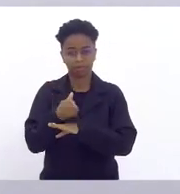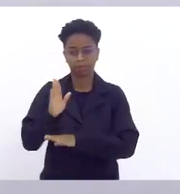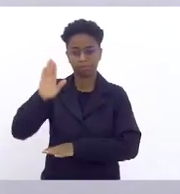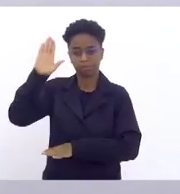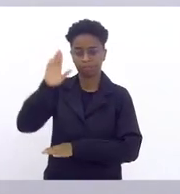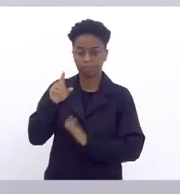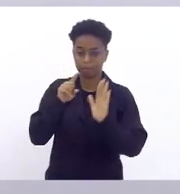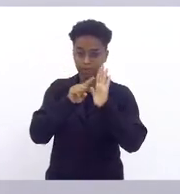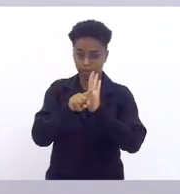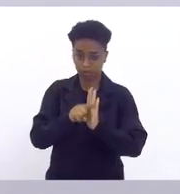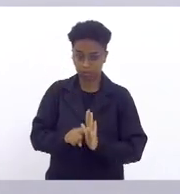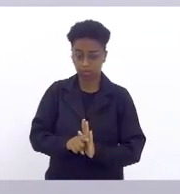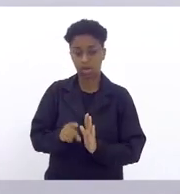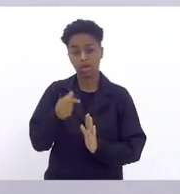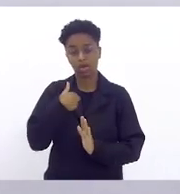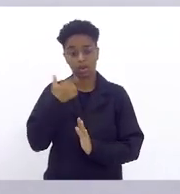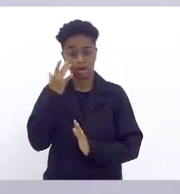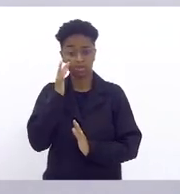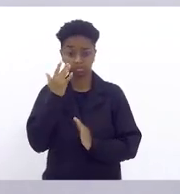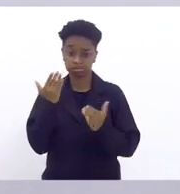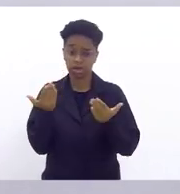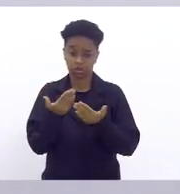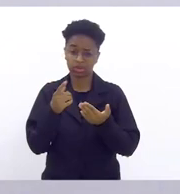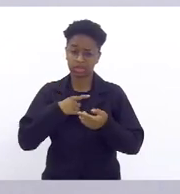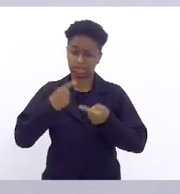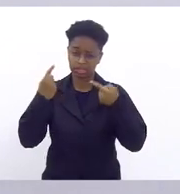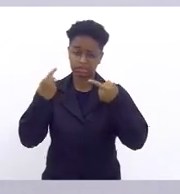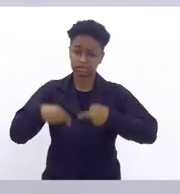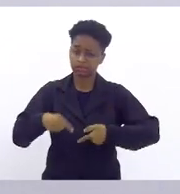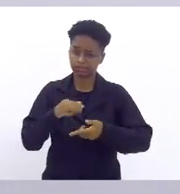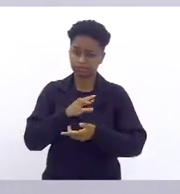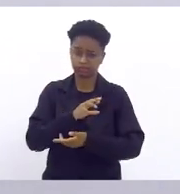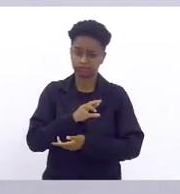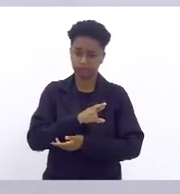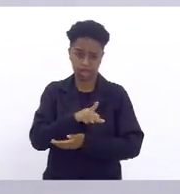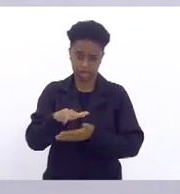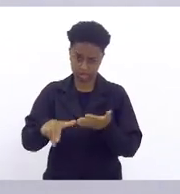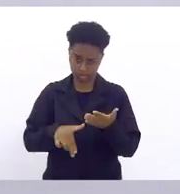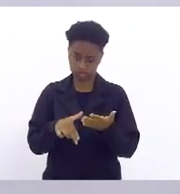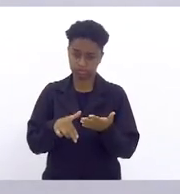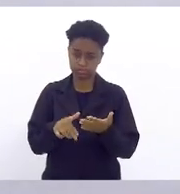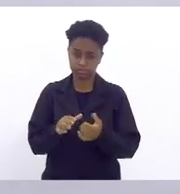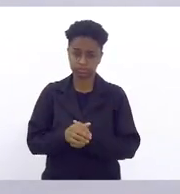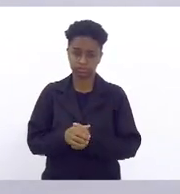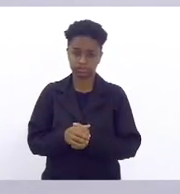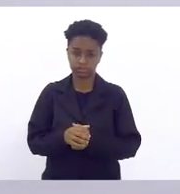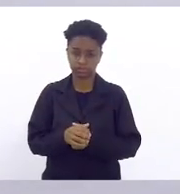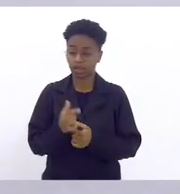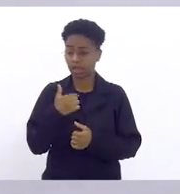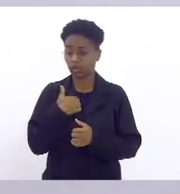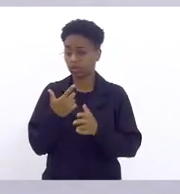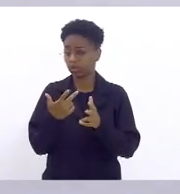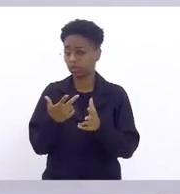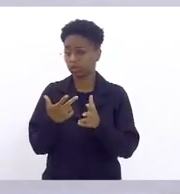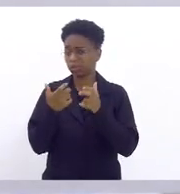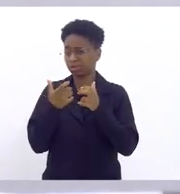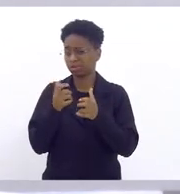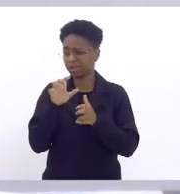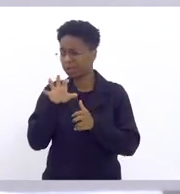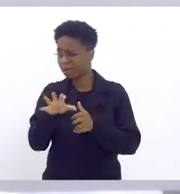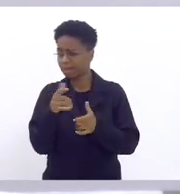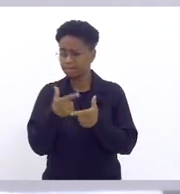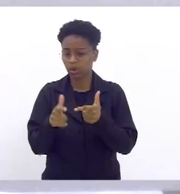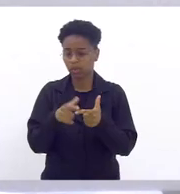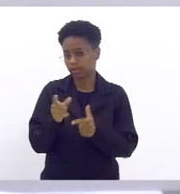perguntas nós estamos diante de muitos desafios não é eu não vejo isso como problemas né